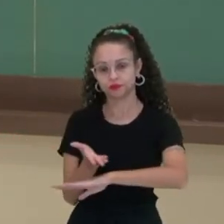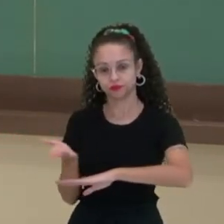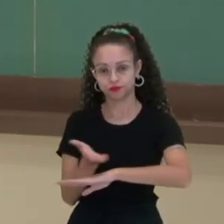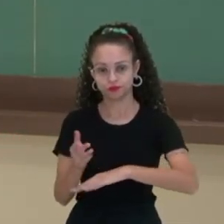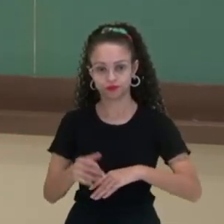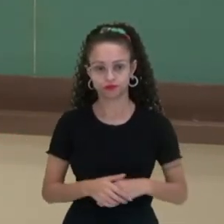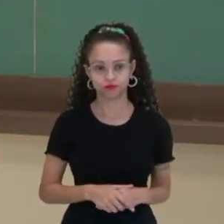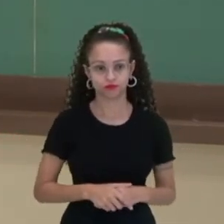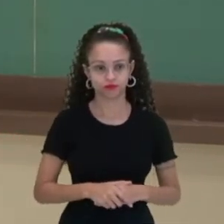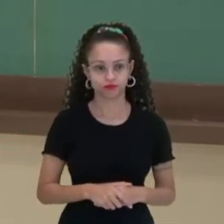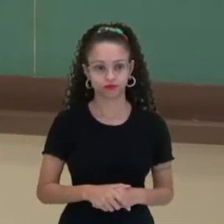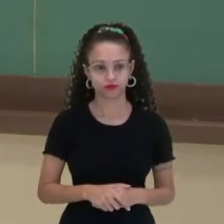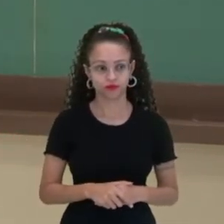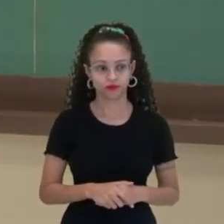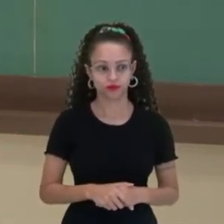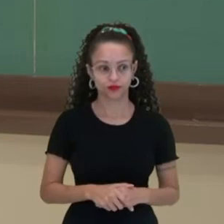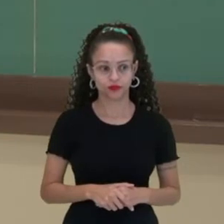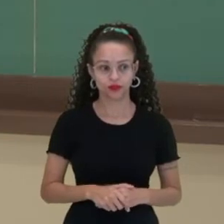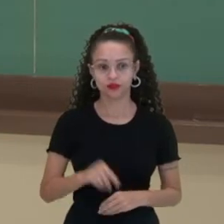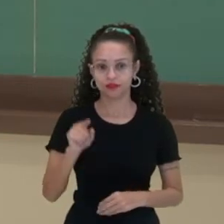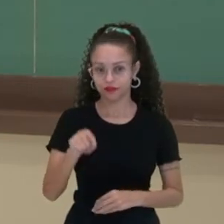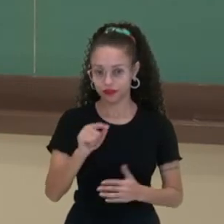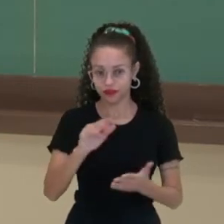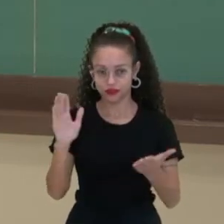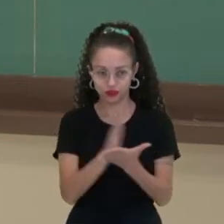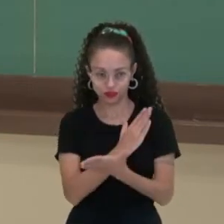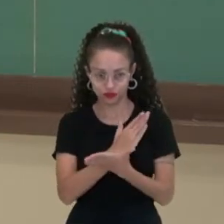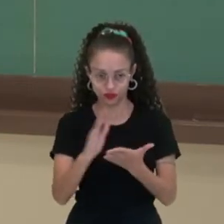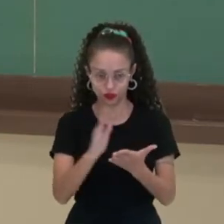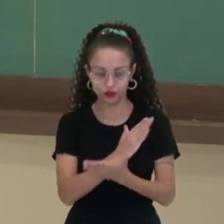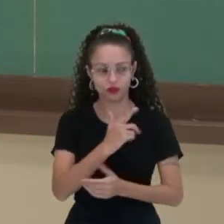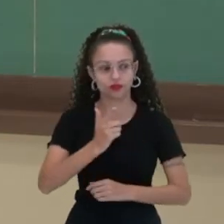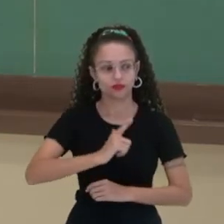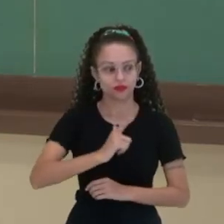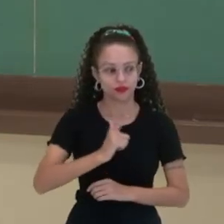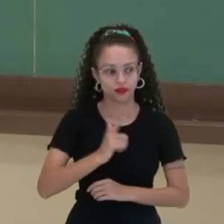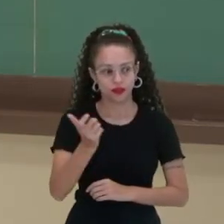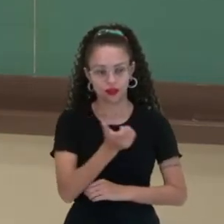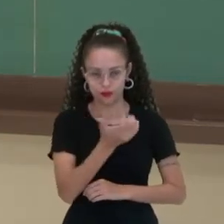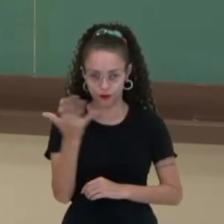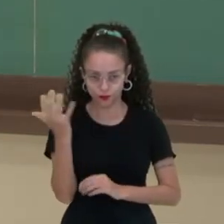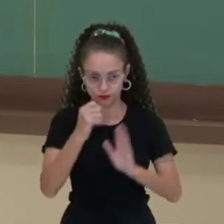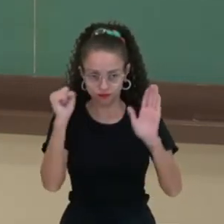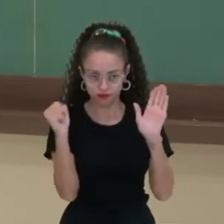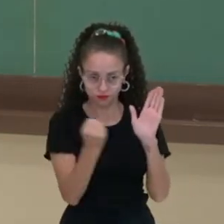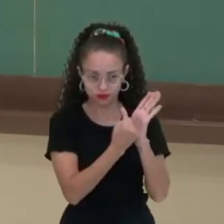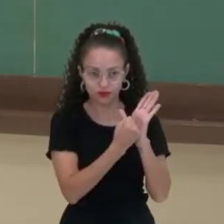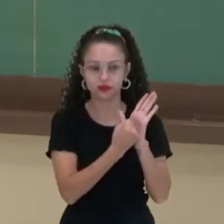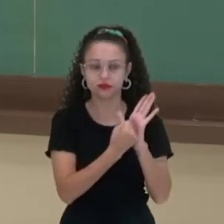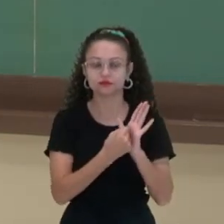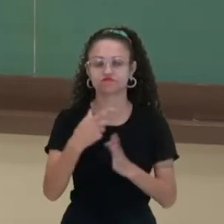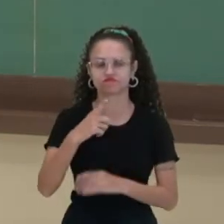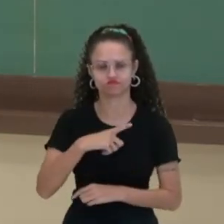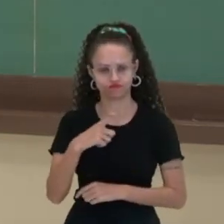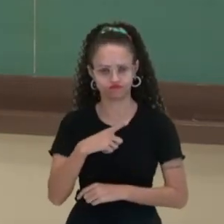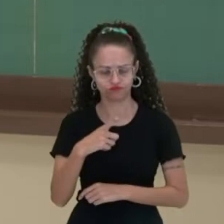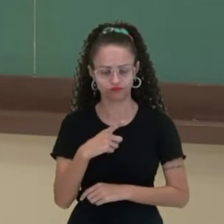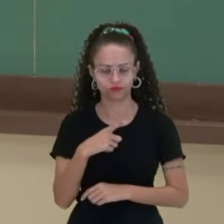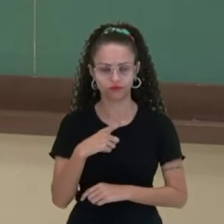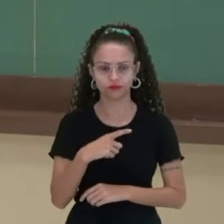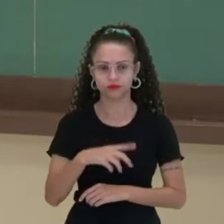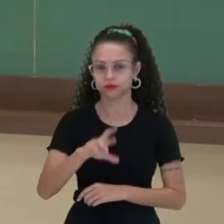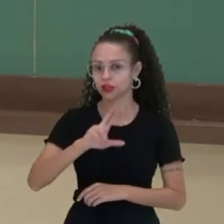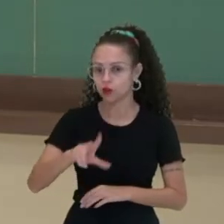Contemporânea. Dessas divisões, além de alguns pontos, alguns marcos ainda ser questionáveis, e não